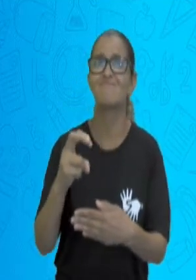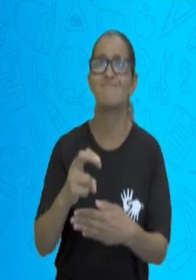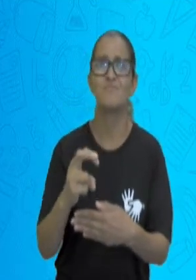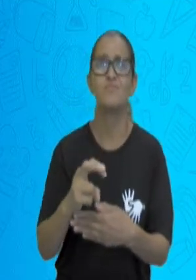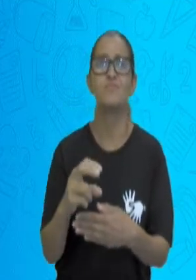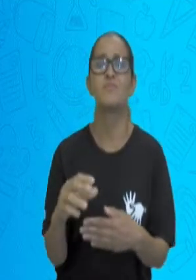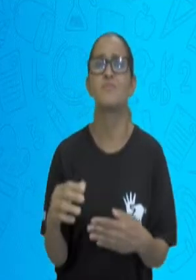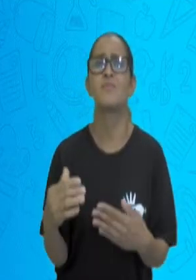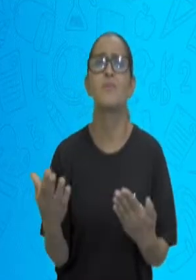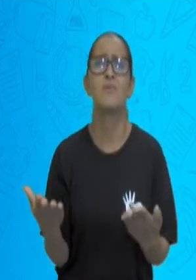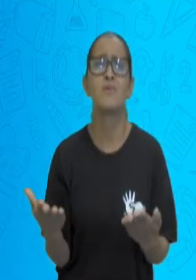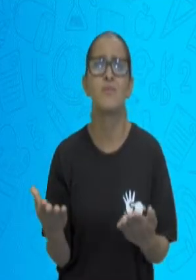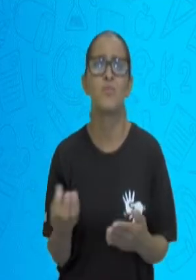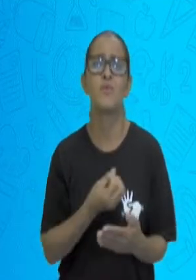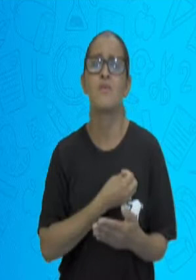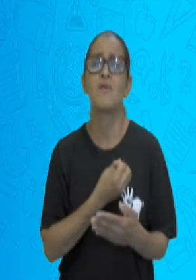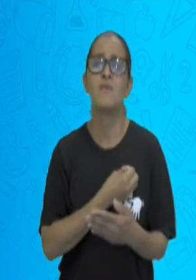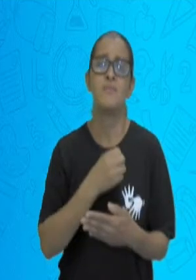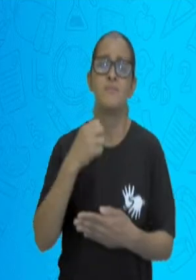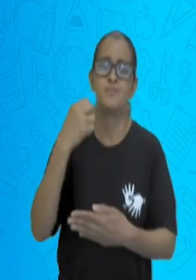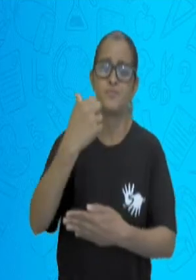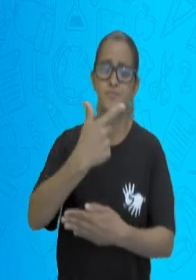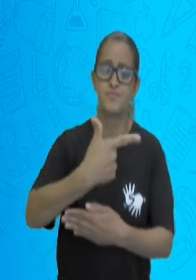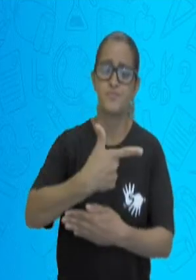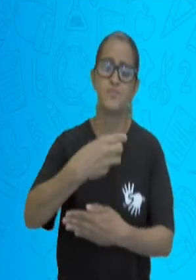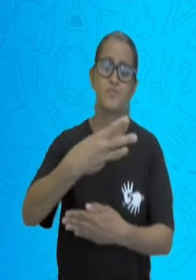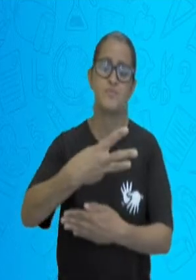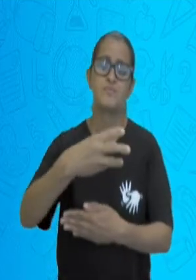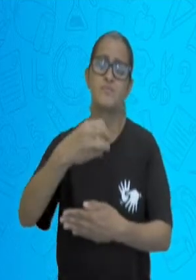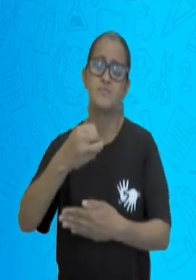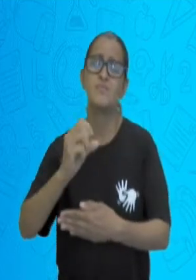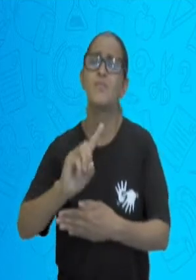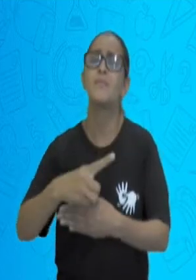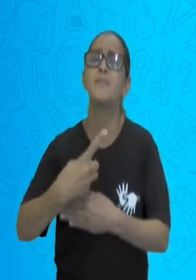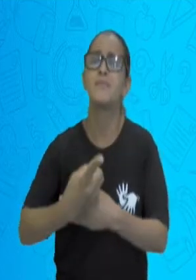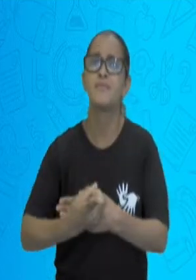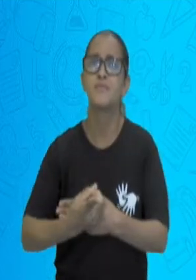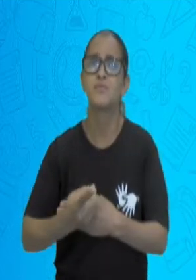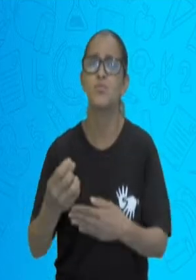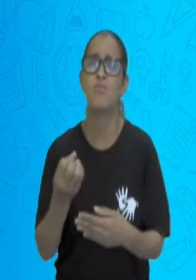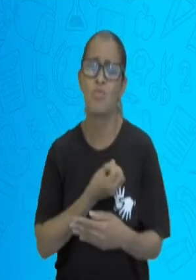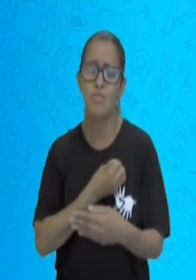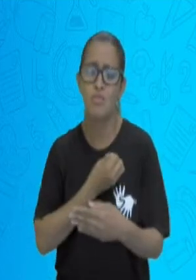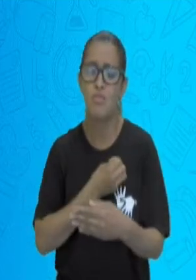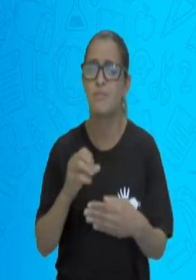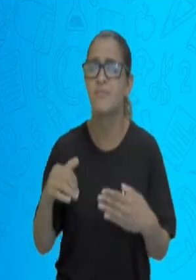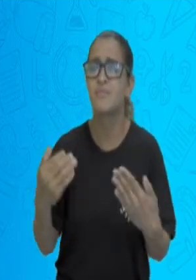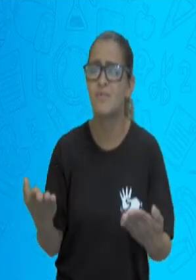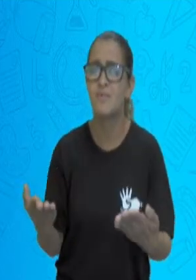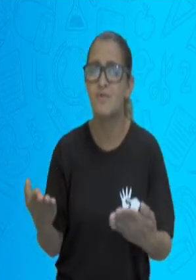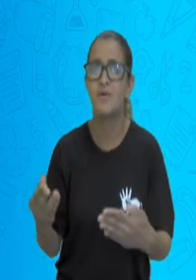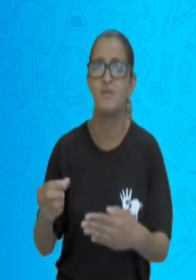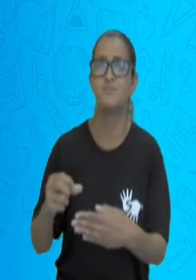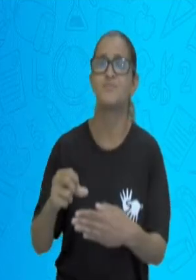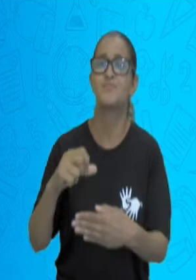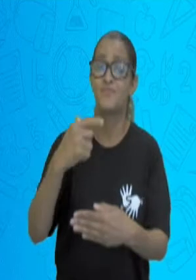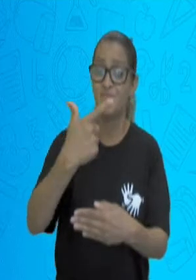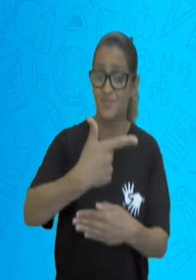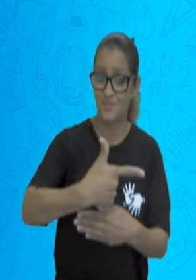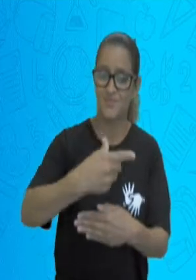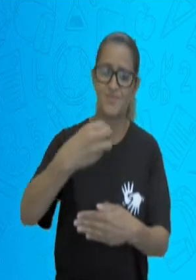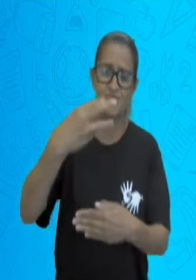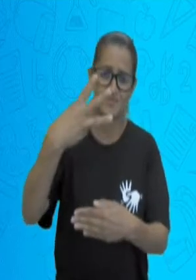185. E o número que vem depois do 230, vocês sabem qual é?